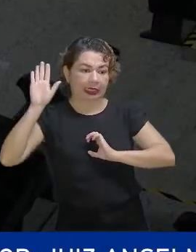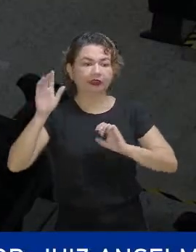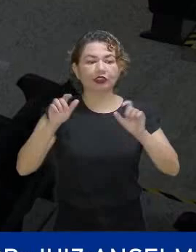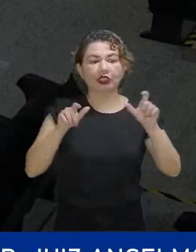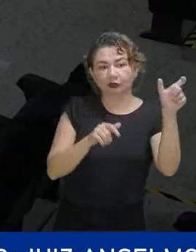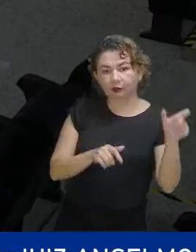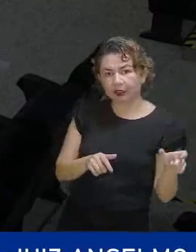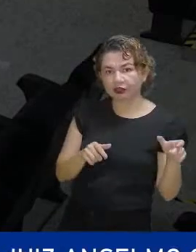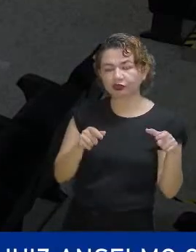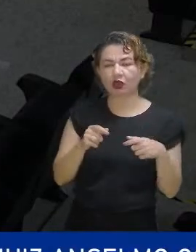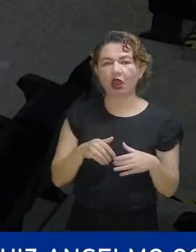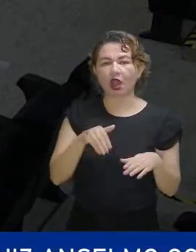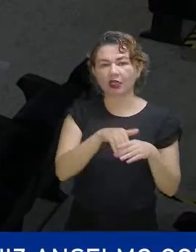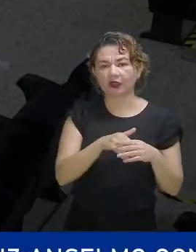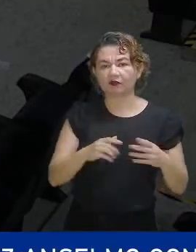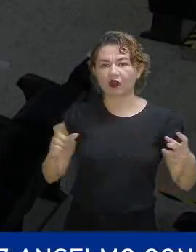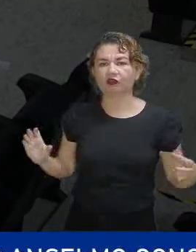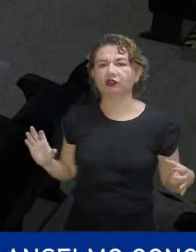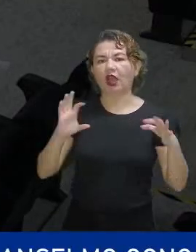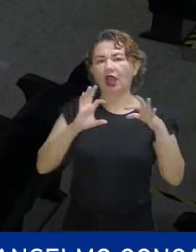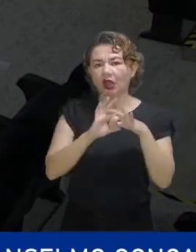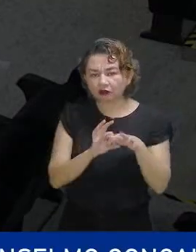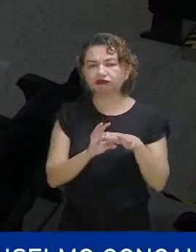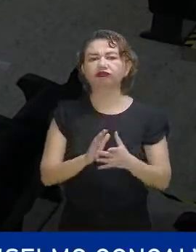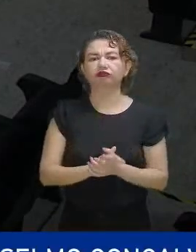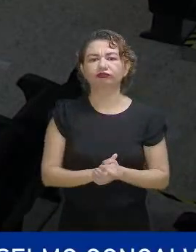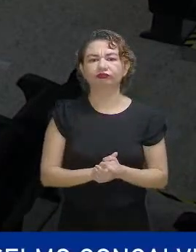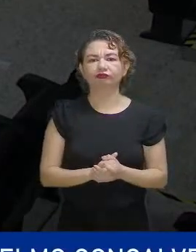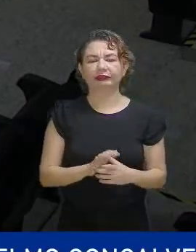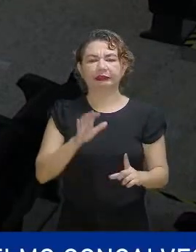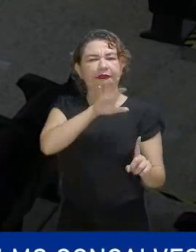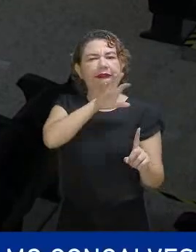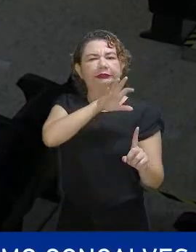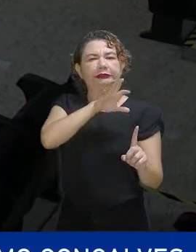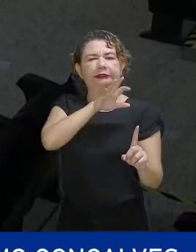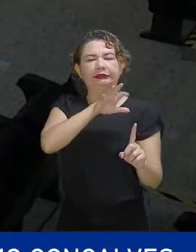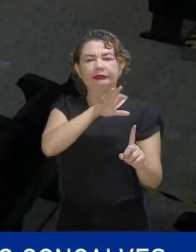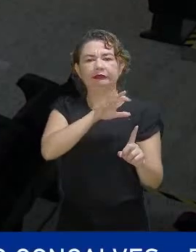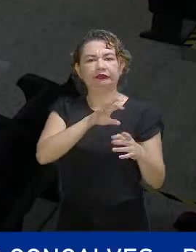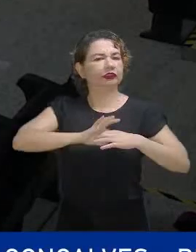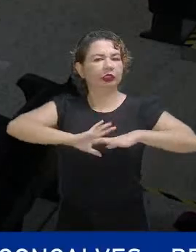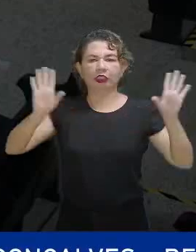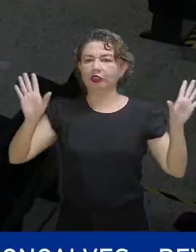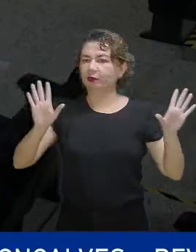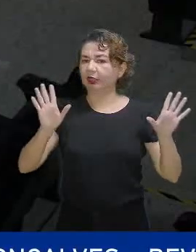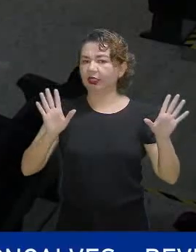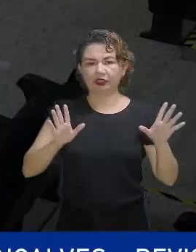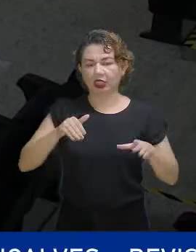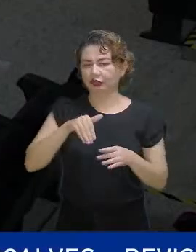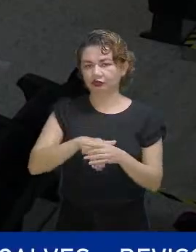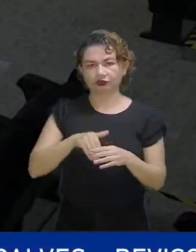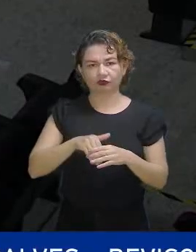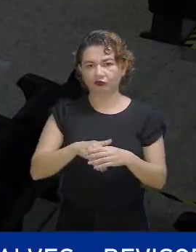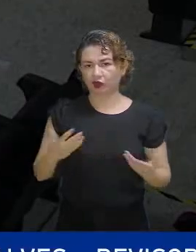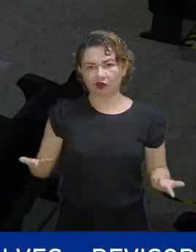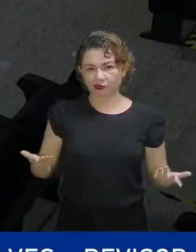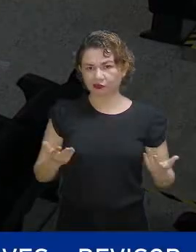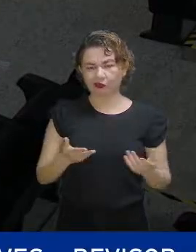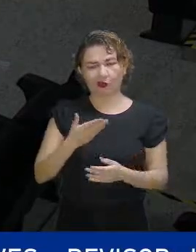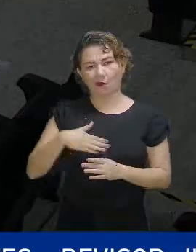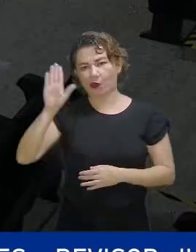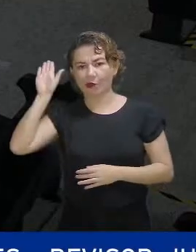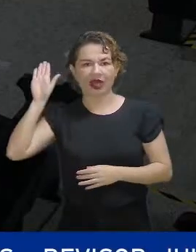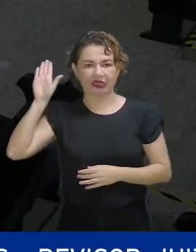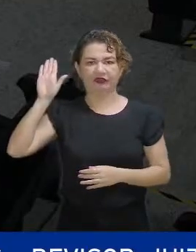alcançando qualquer tentativa de interferência na liberdade do voto por meio de vantagens indevidas.